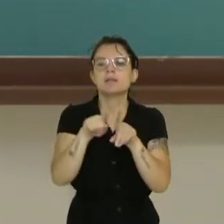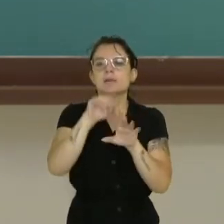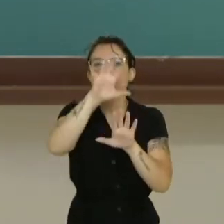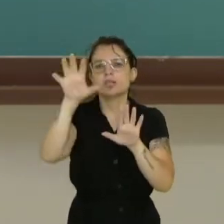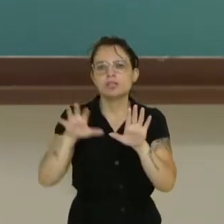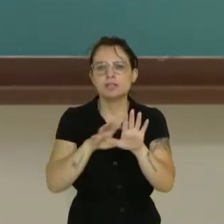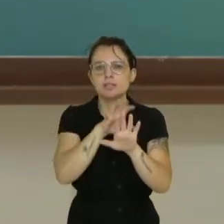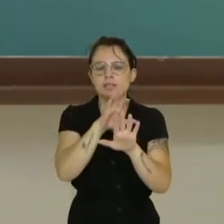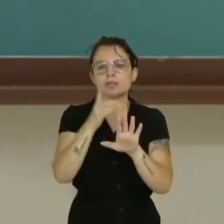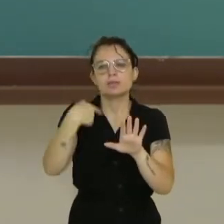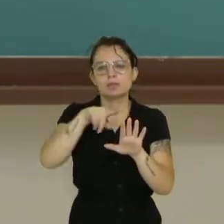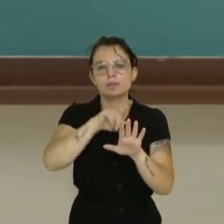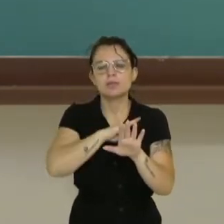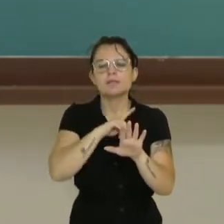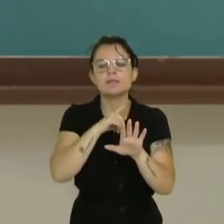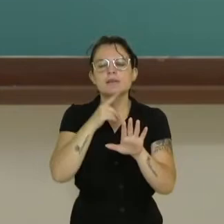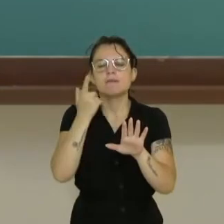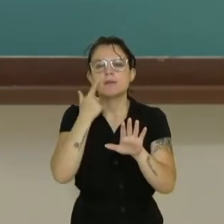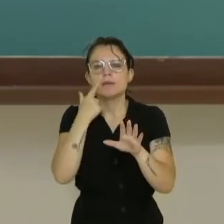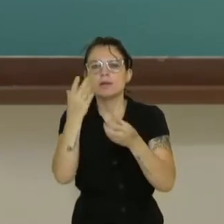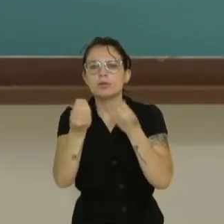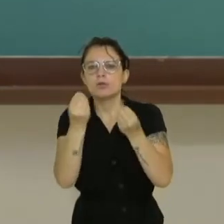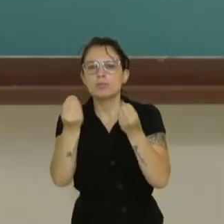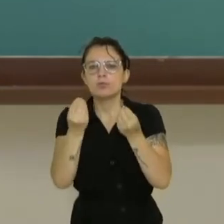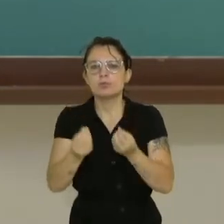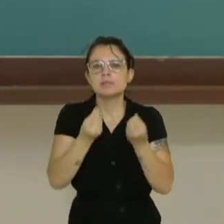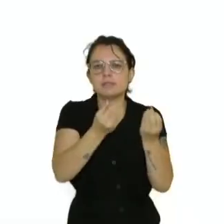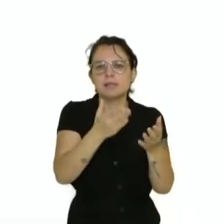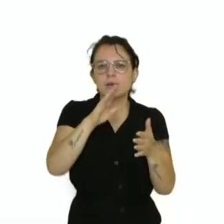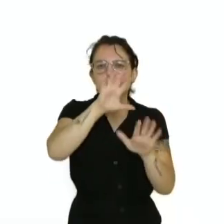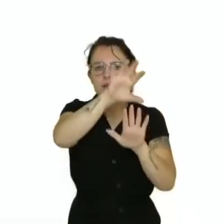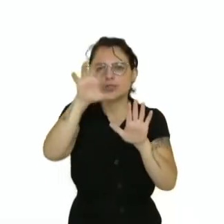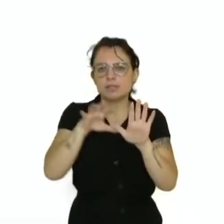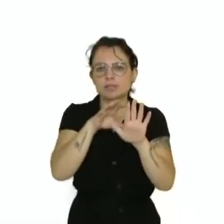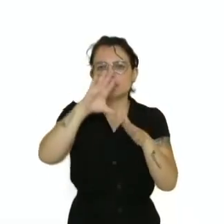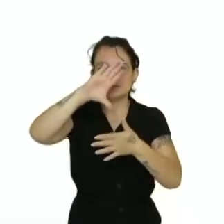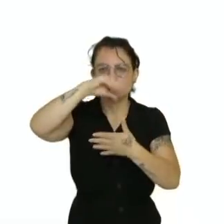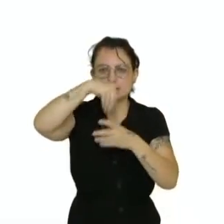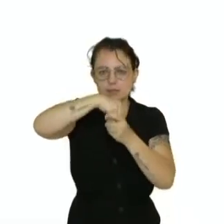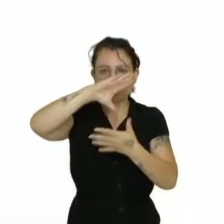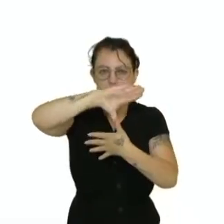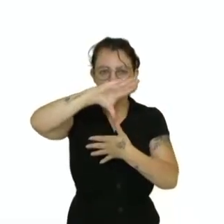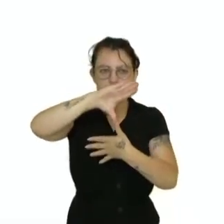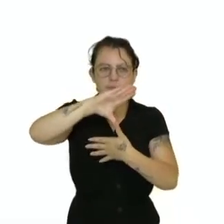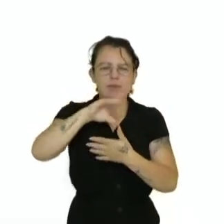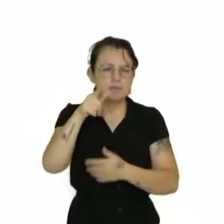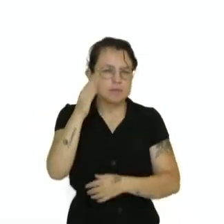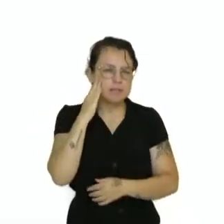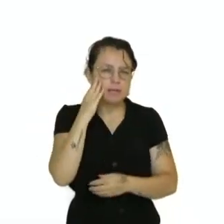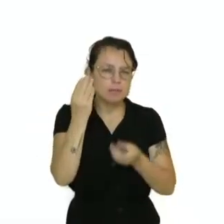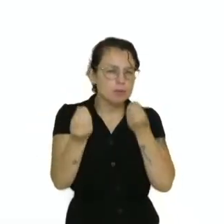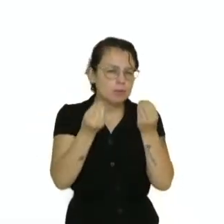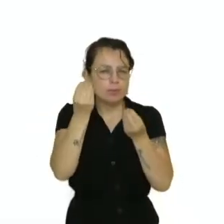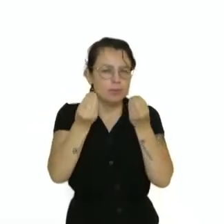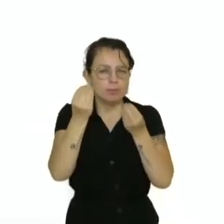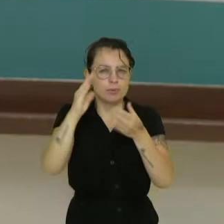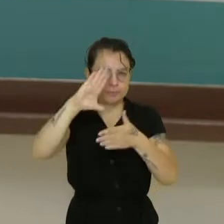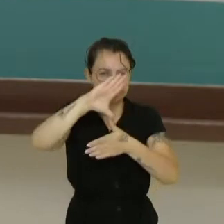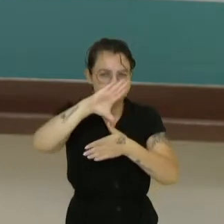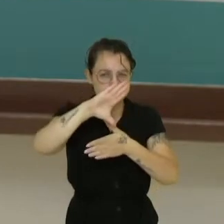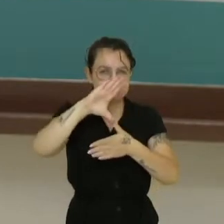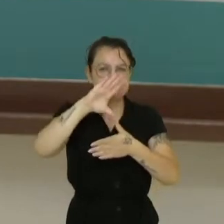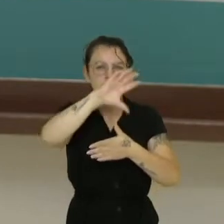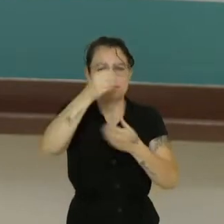regionalizações, como nós regionalizamos o continente americano. Bem, você sabe algum critério para regionalizar a América?